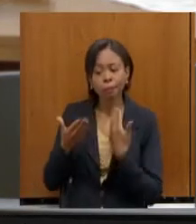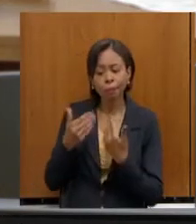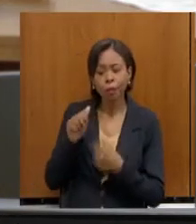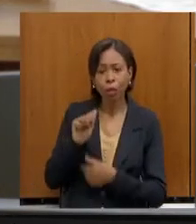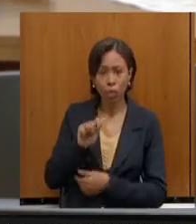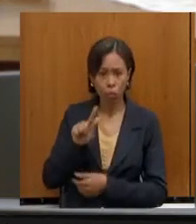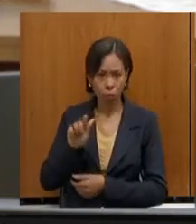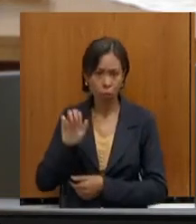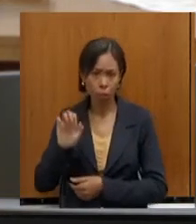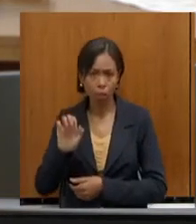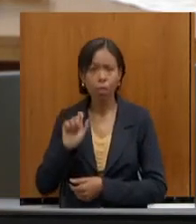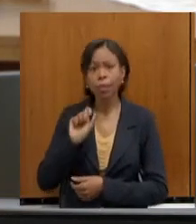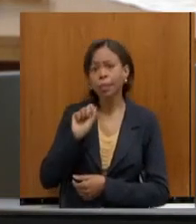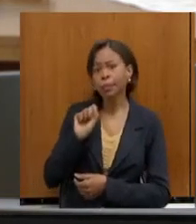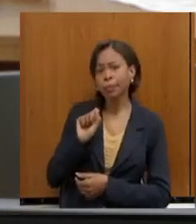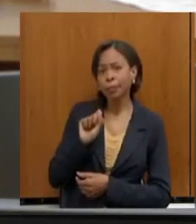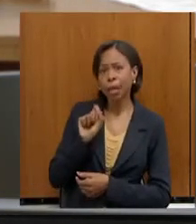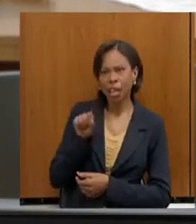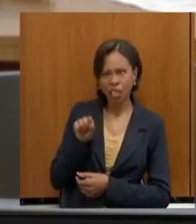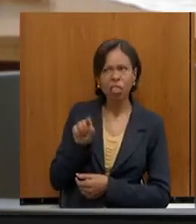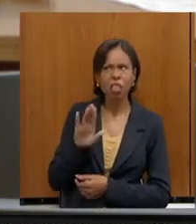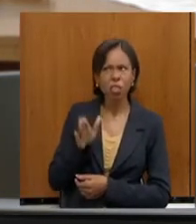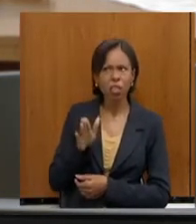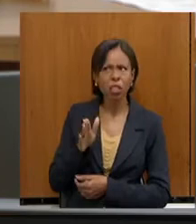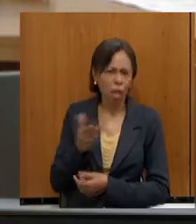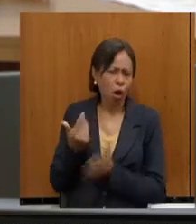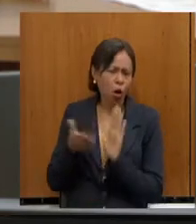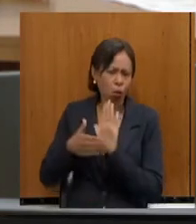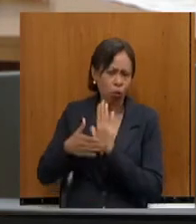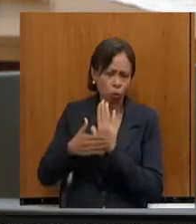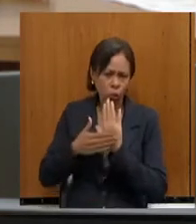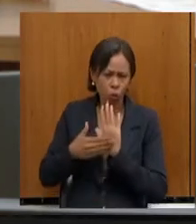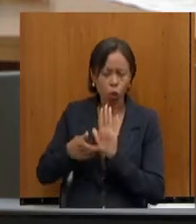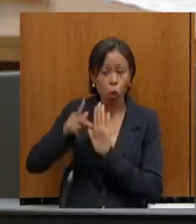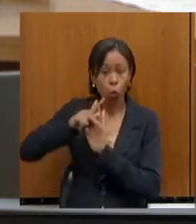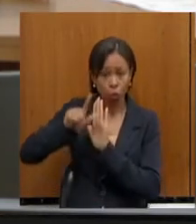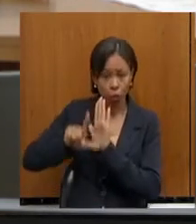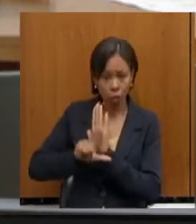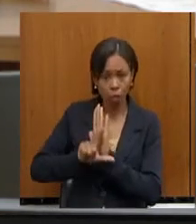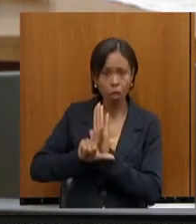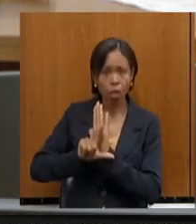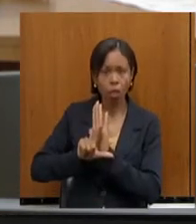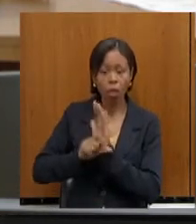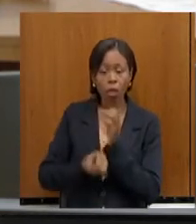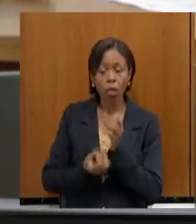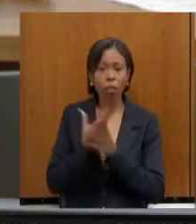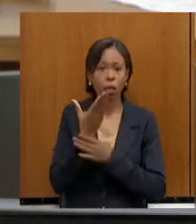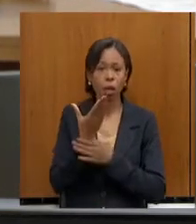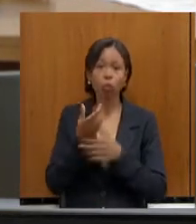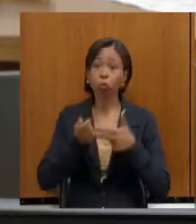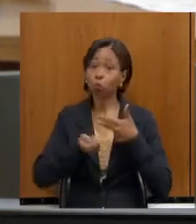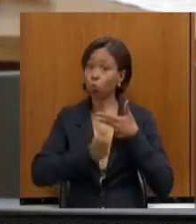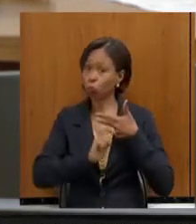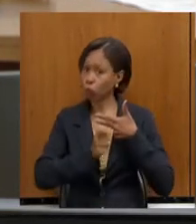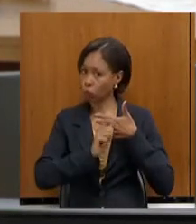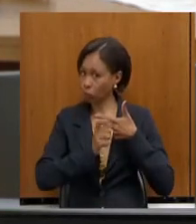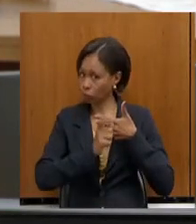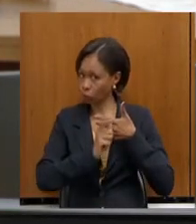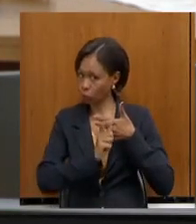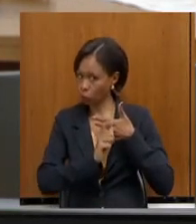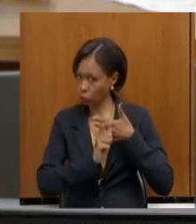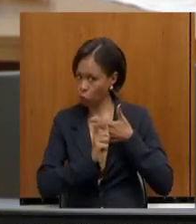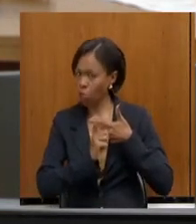Estado advocacia abrir uma proposição de projeto de lei construída no leite no executivo